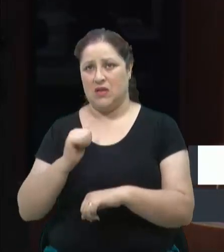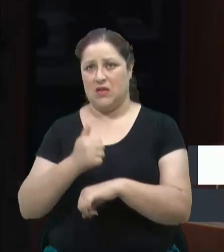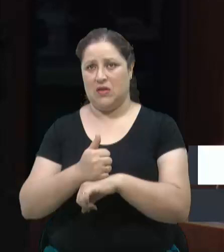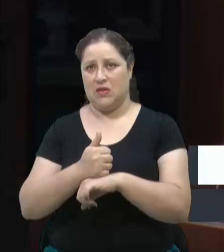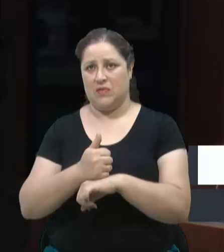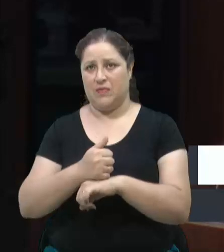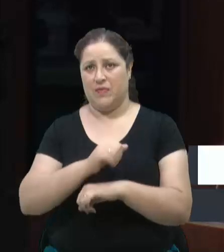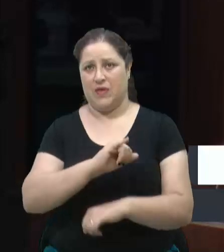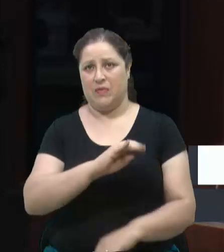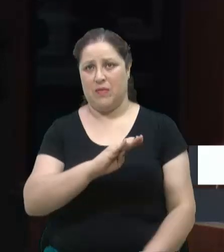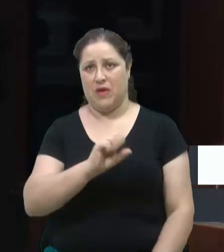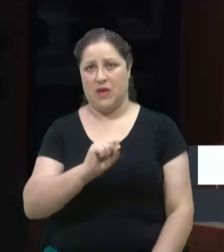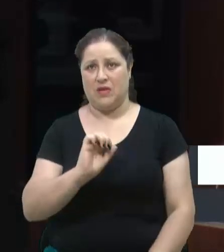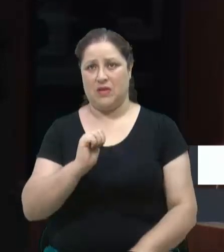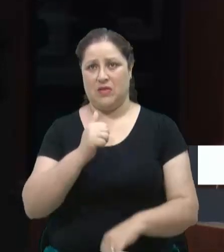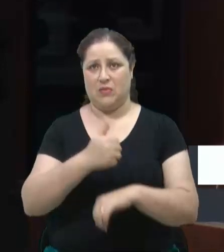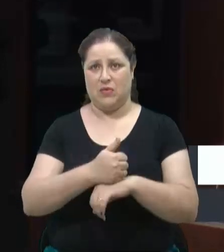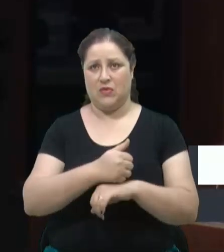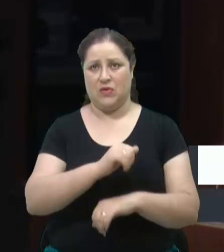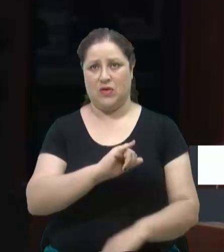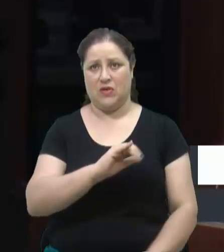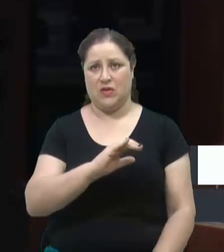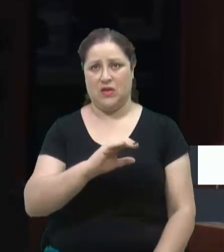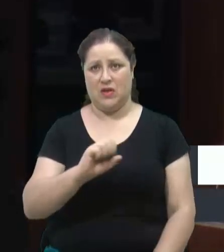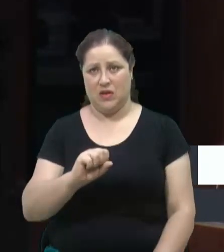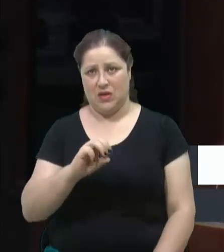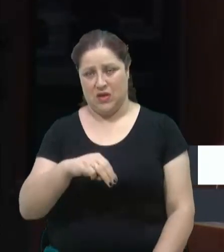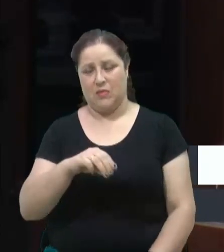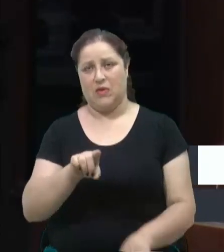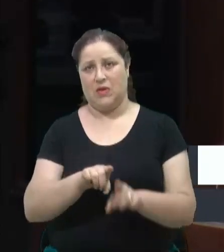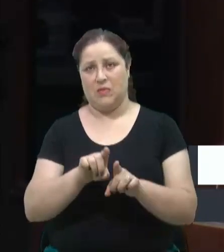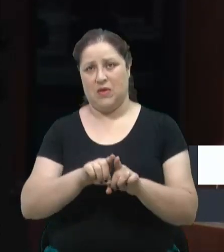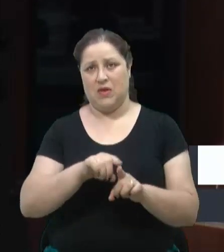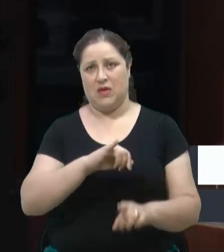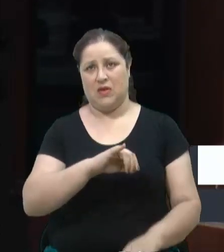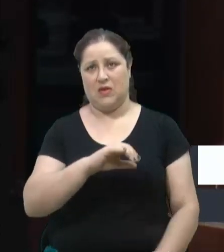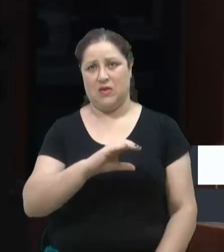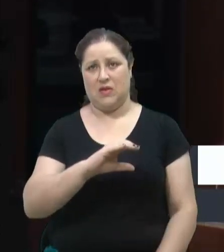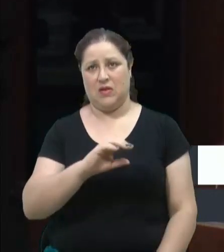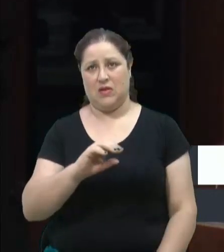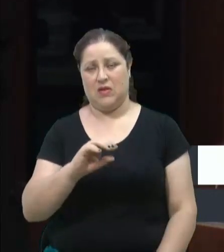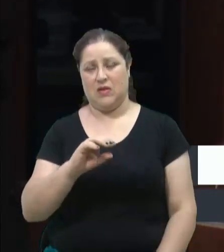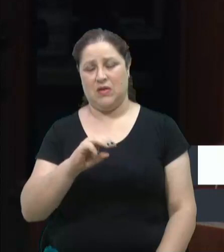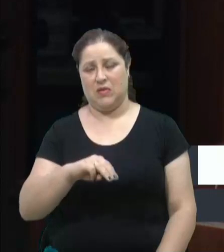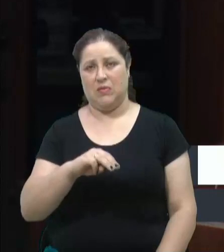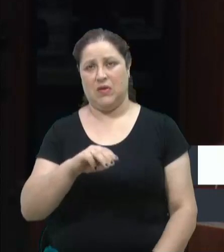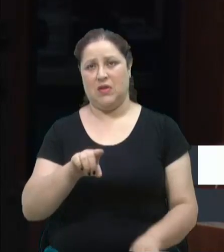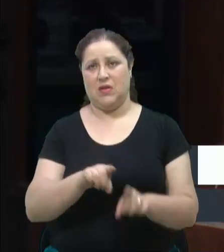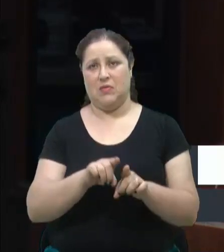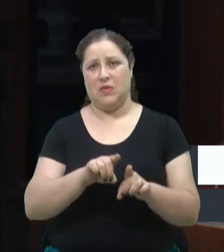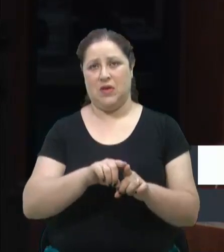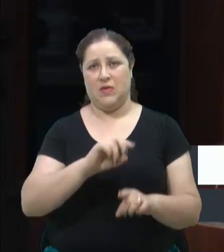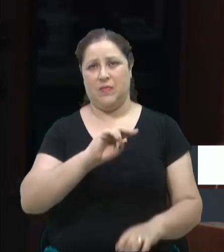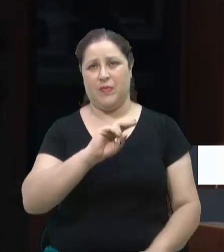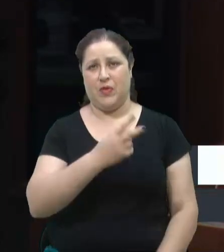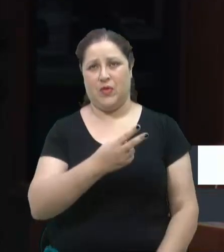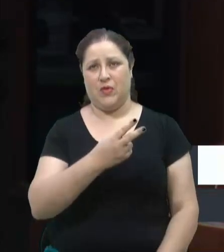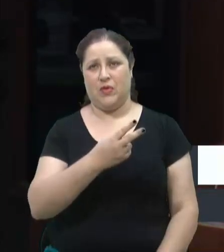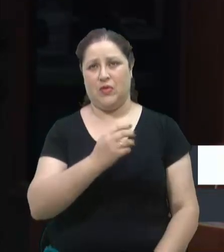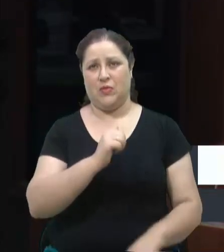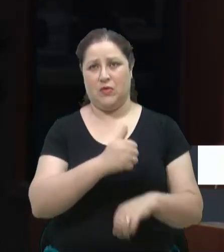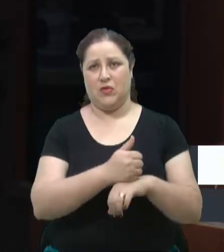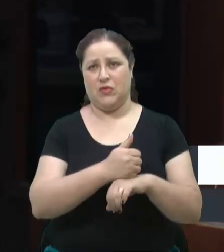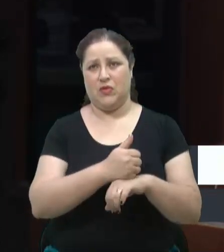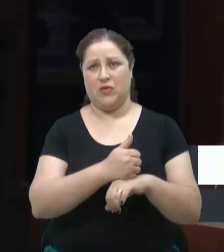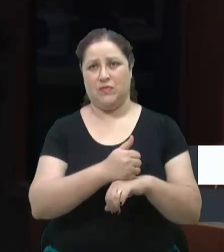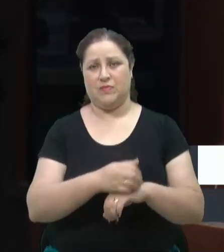subnacional, o IBS, substitui o ICM e o ISS. E 2 federais, que é o CBS, Contribuição sobre Bens e Serviços, substitui o